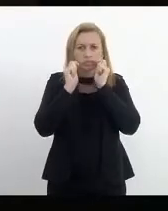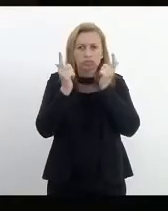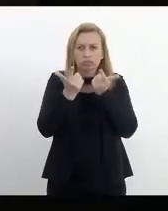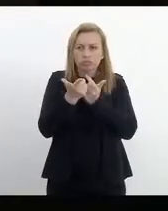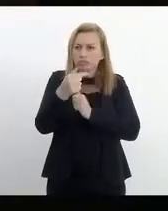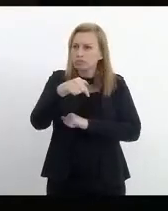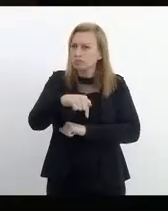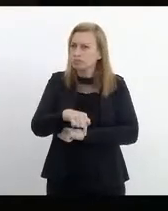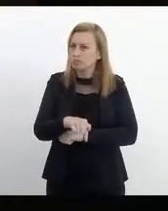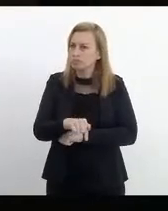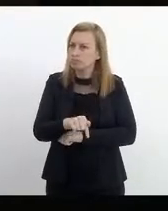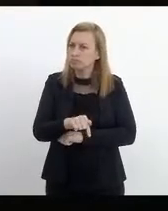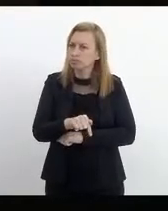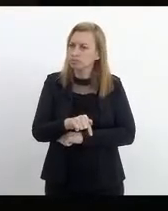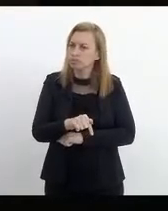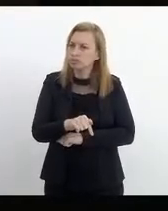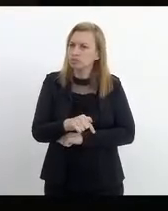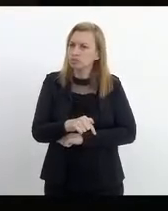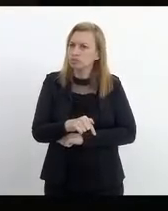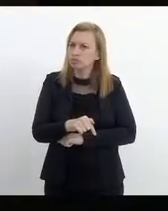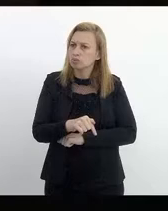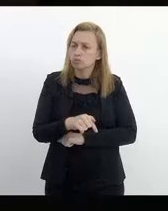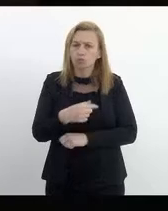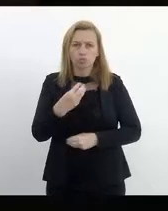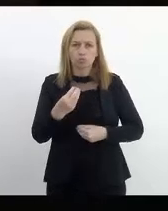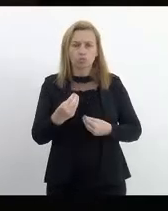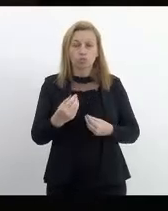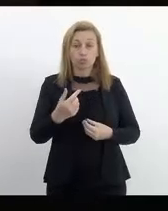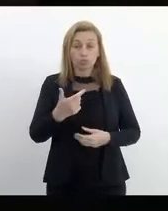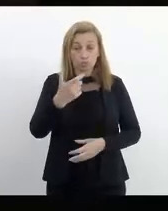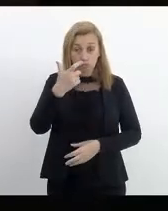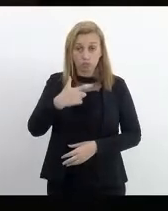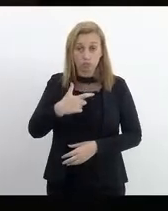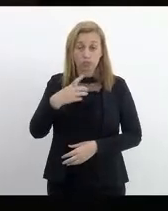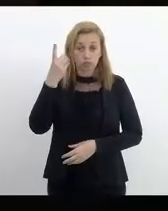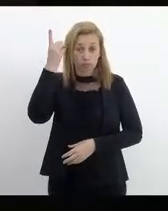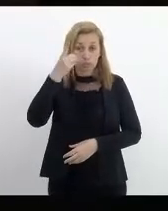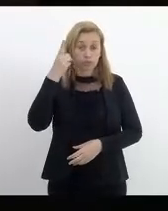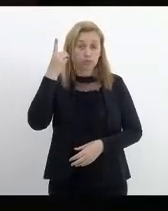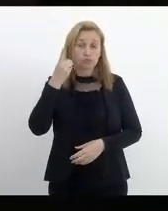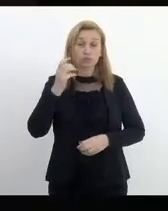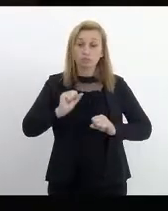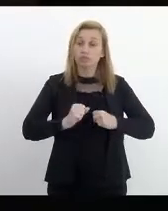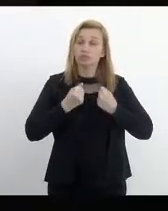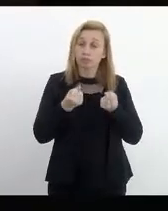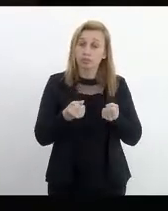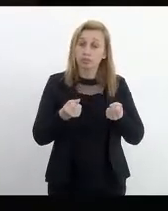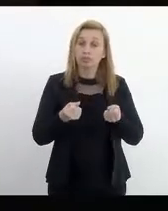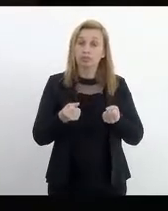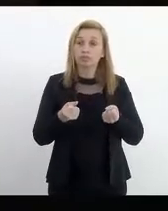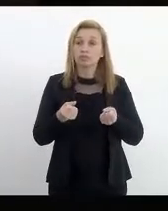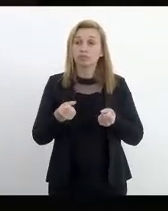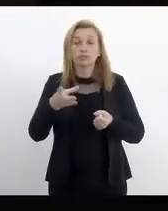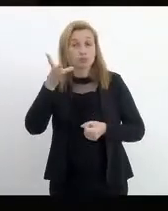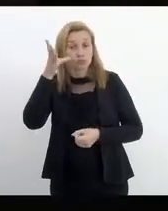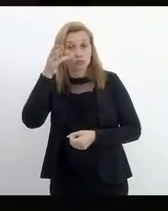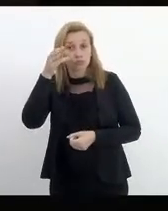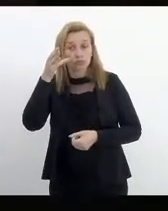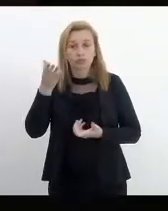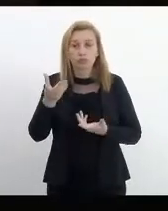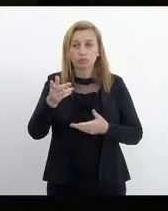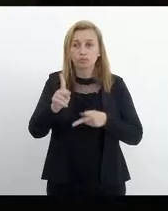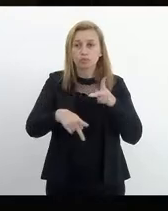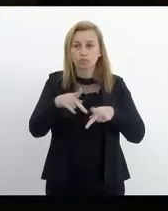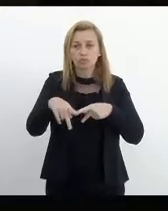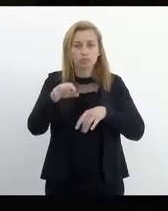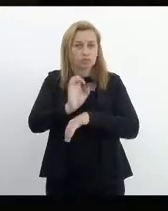Legislativa como parlamentar que defende os interesses da população do estado do Rio